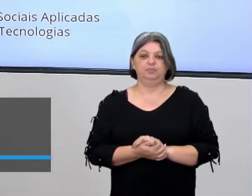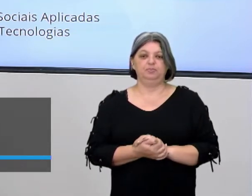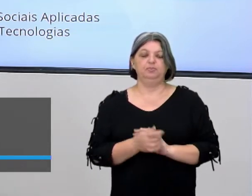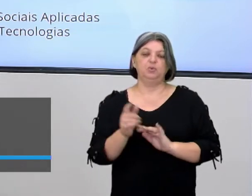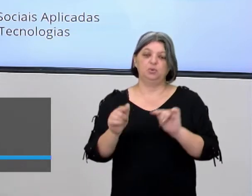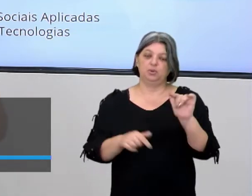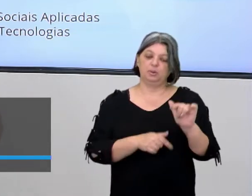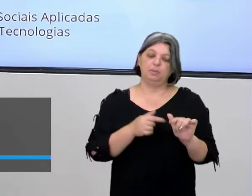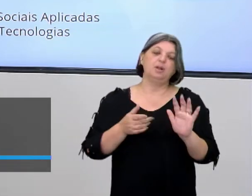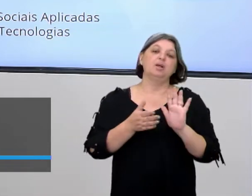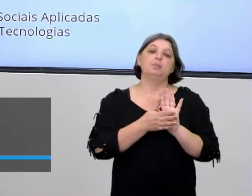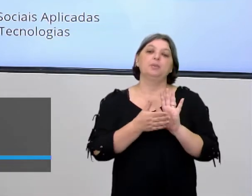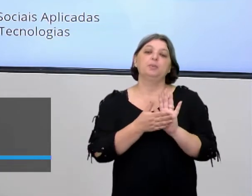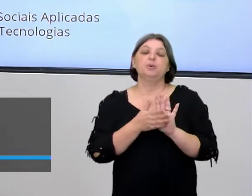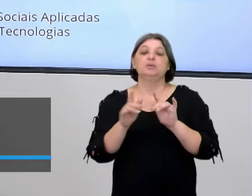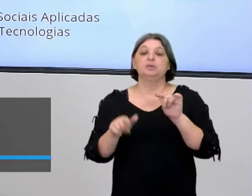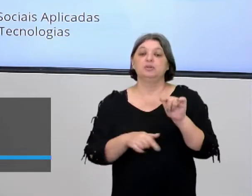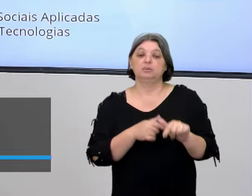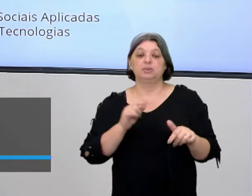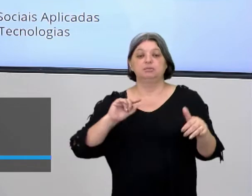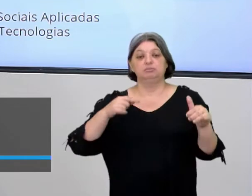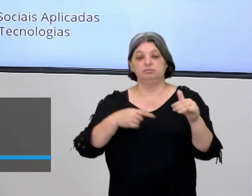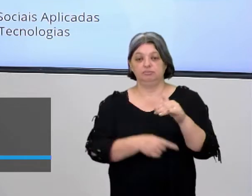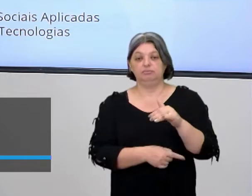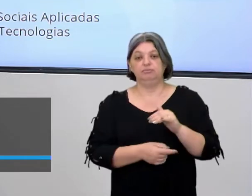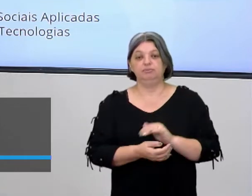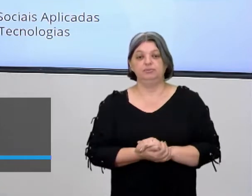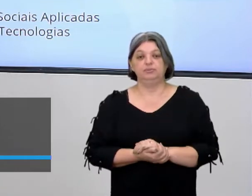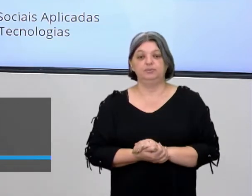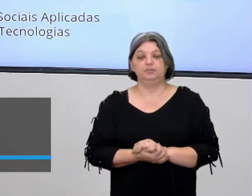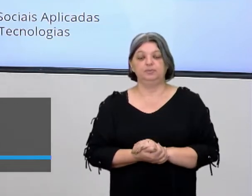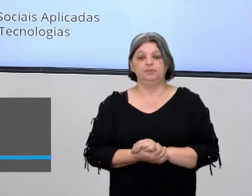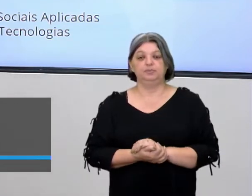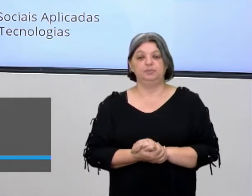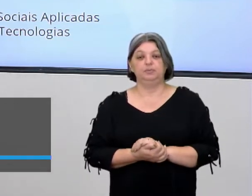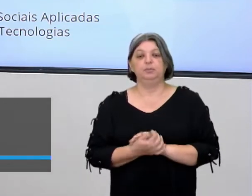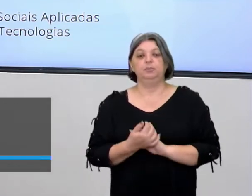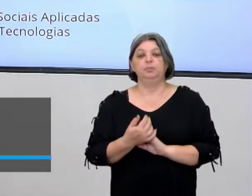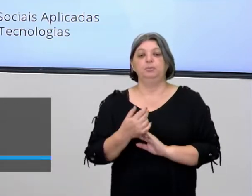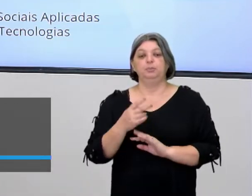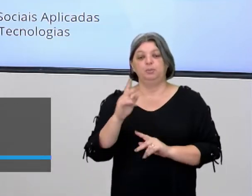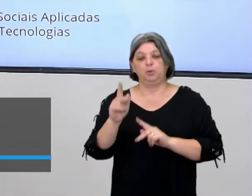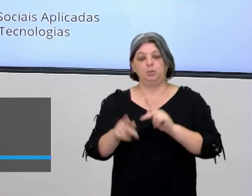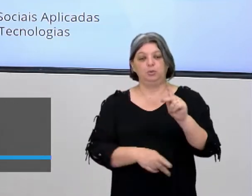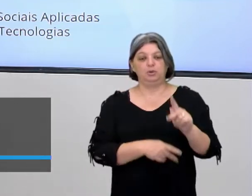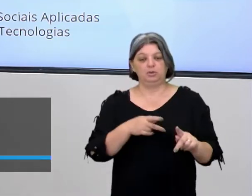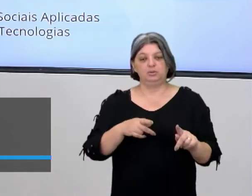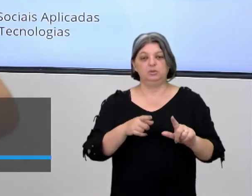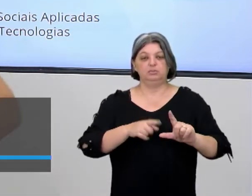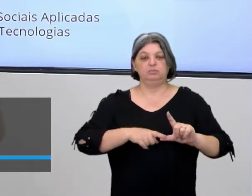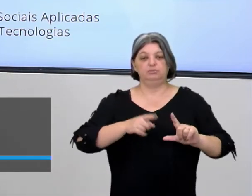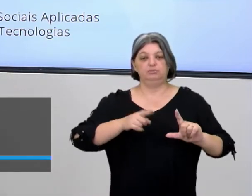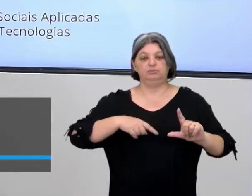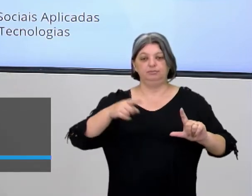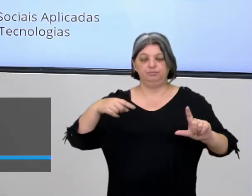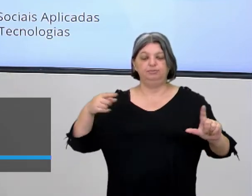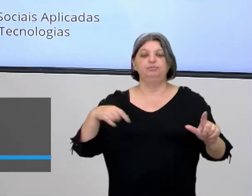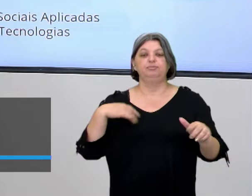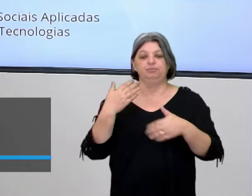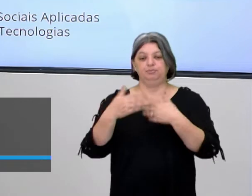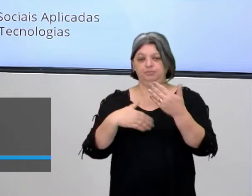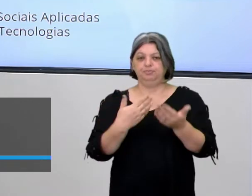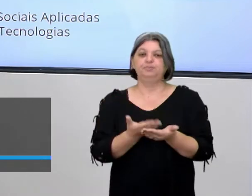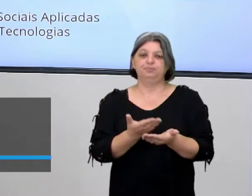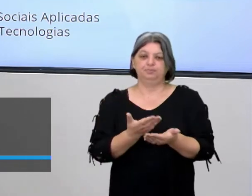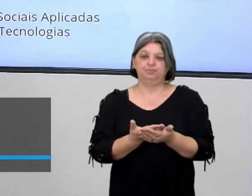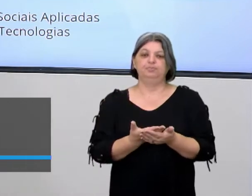trabalho, a proposta de trabalho aí do nosso aprofundamento, a população em índices, né? Vamos continuar desenvolvendo essas aulas. Aí estamos